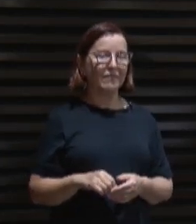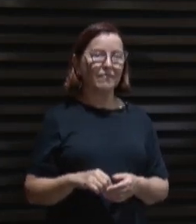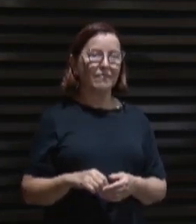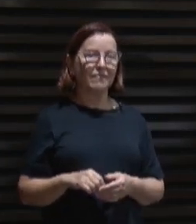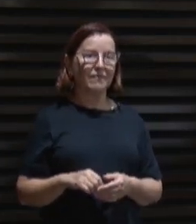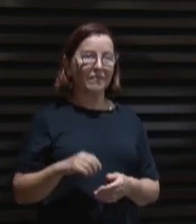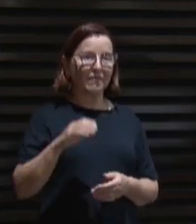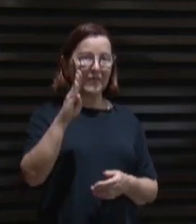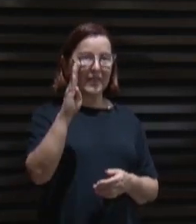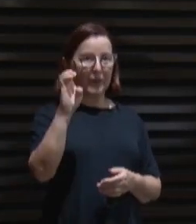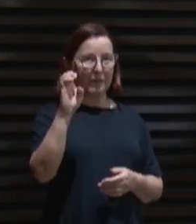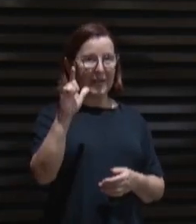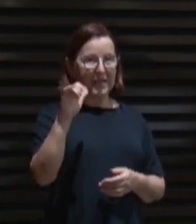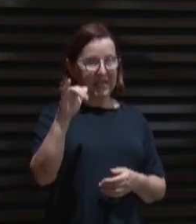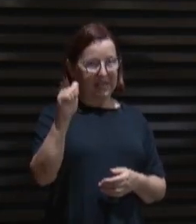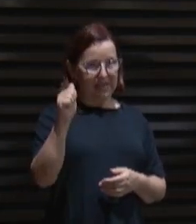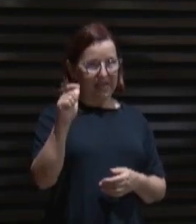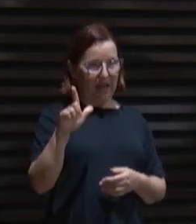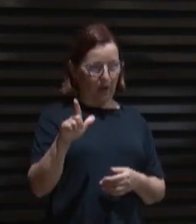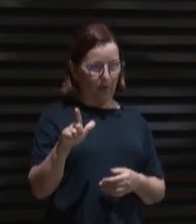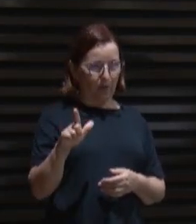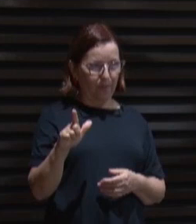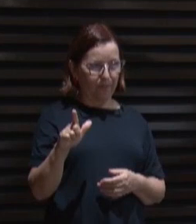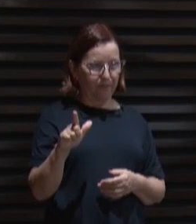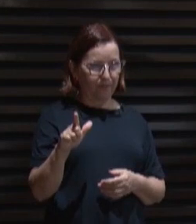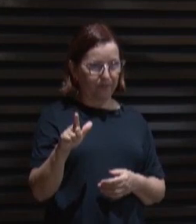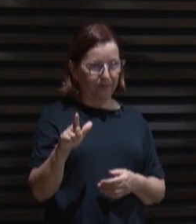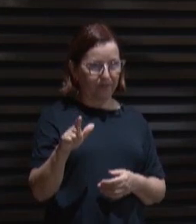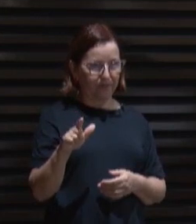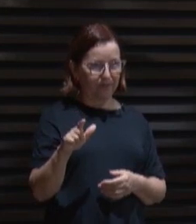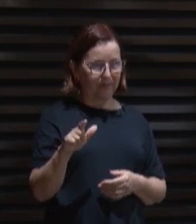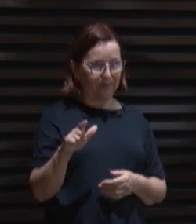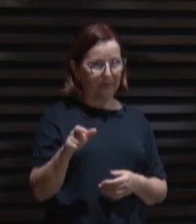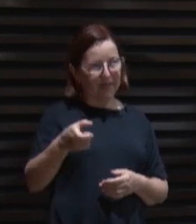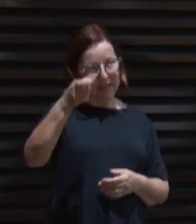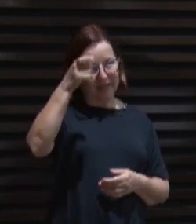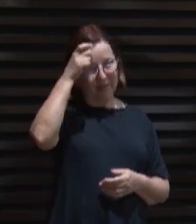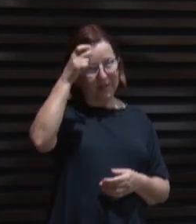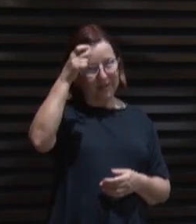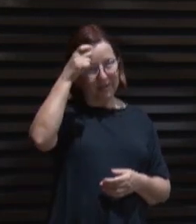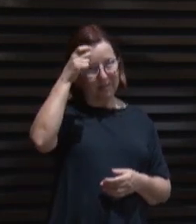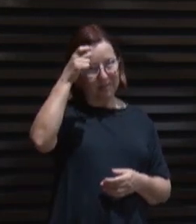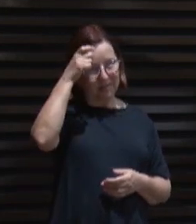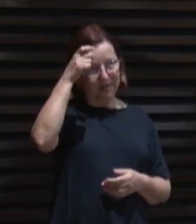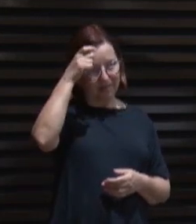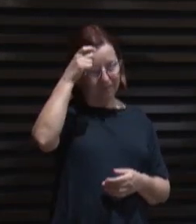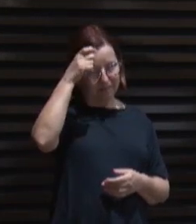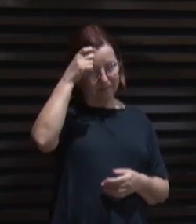Belial é o pai da humanidade incrédula, é Satanás.